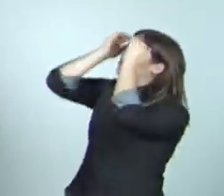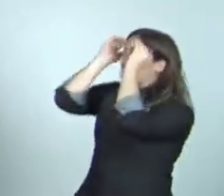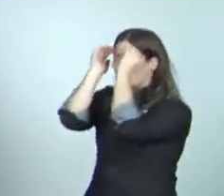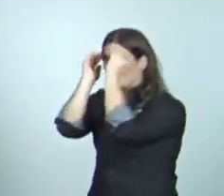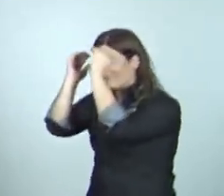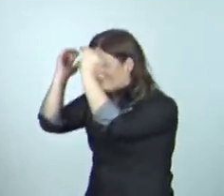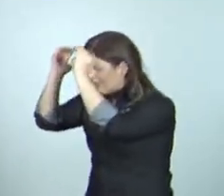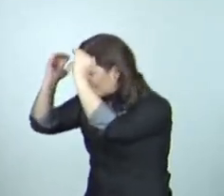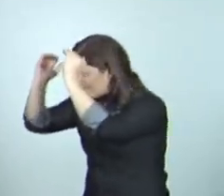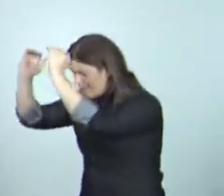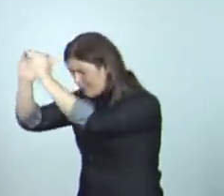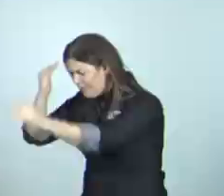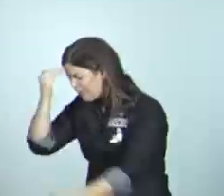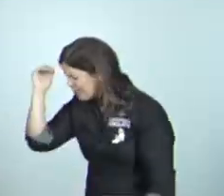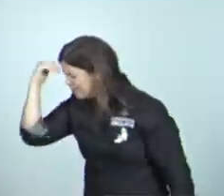seja